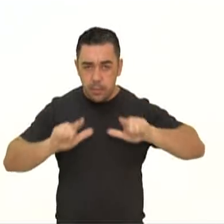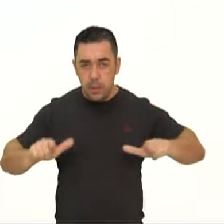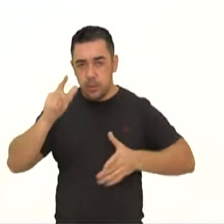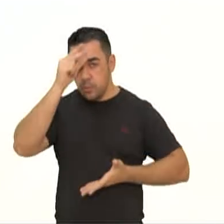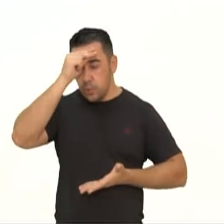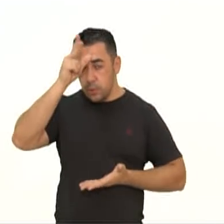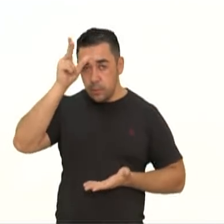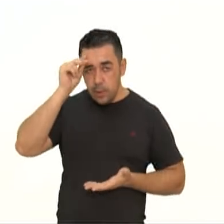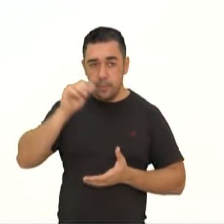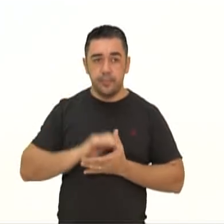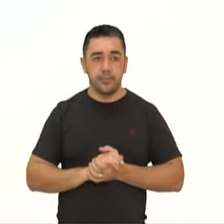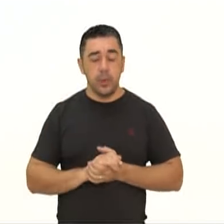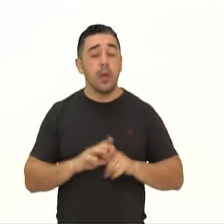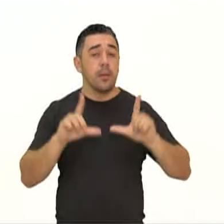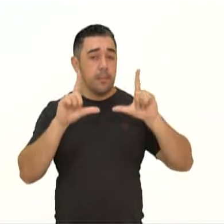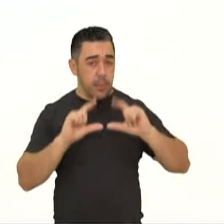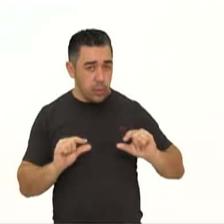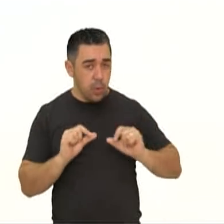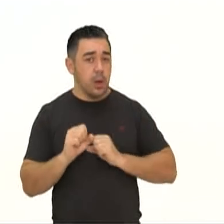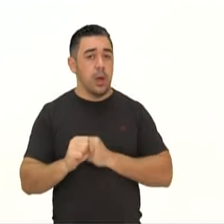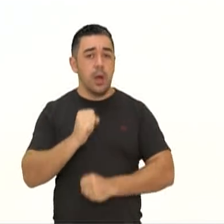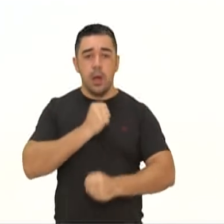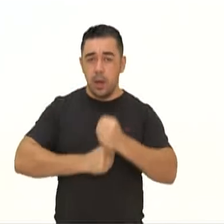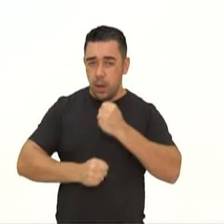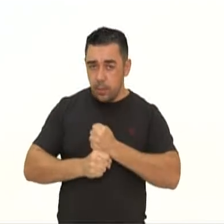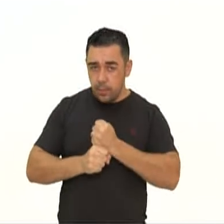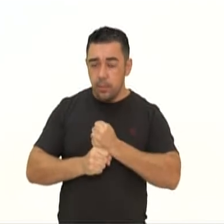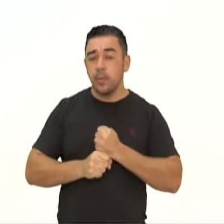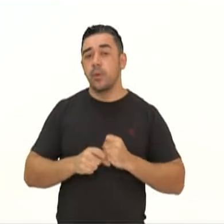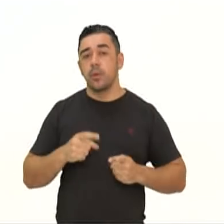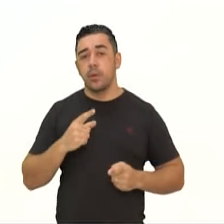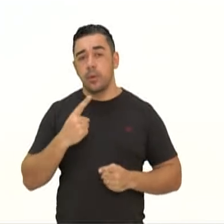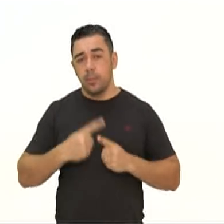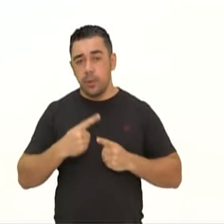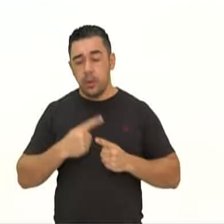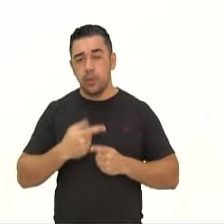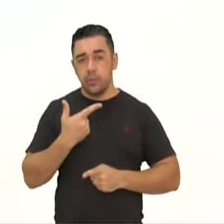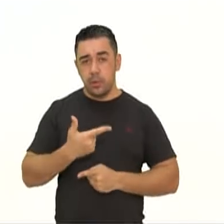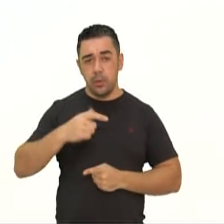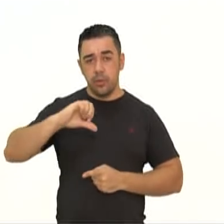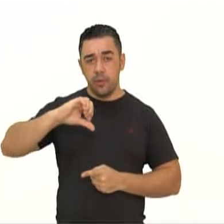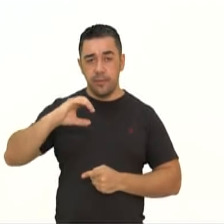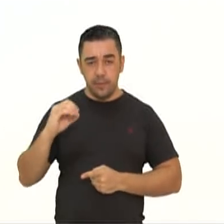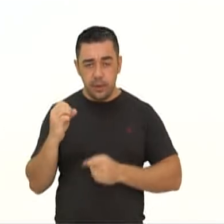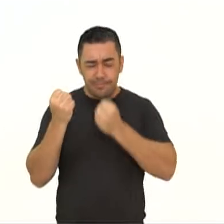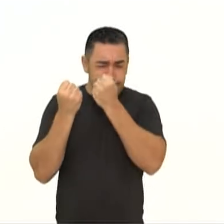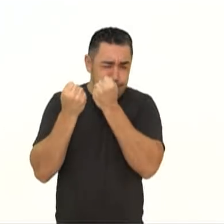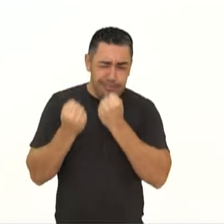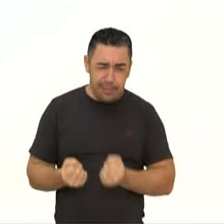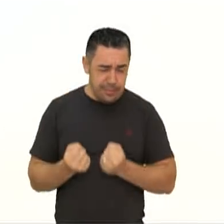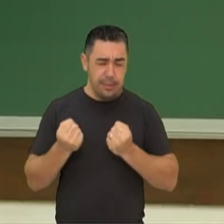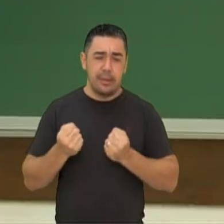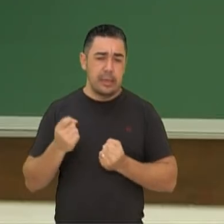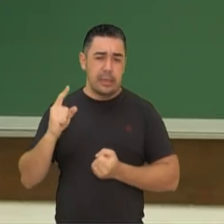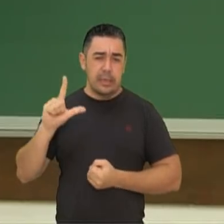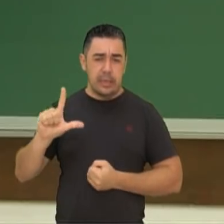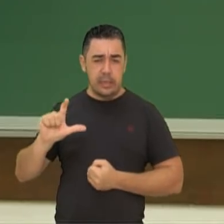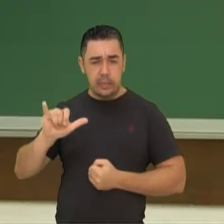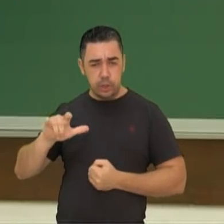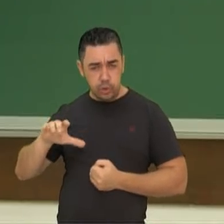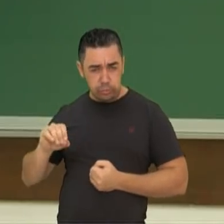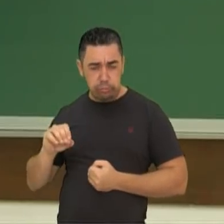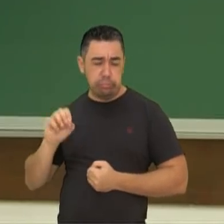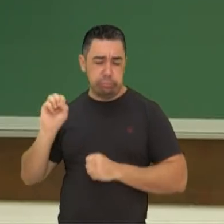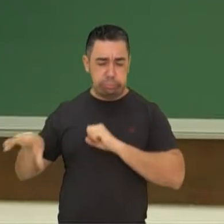volume é um pouco menor que do ano passado, quando 290 toneladas de lixo foram retiradas